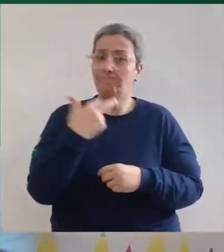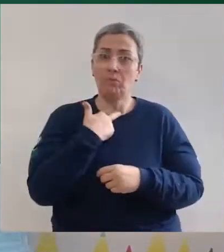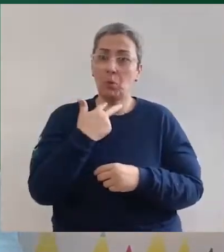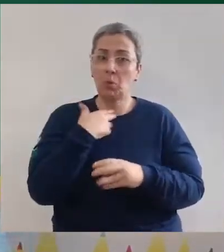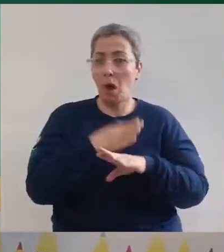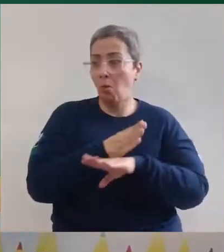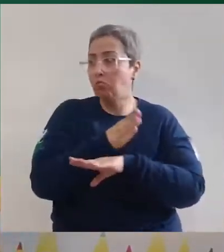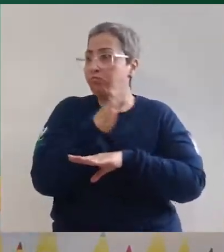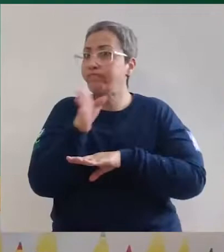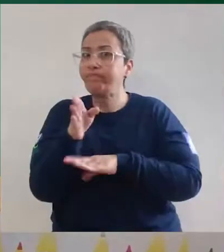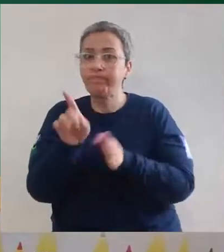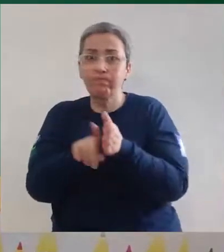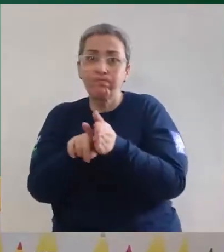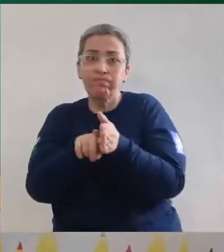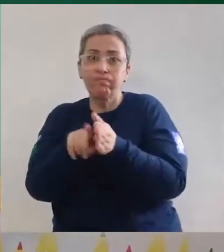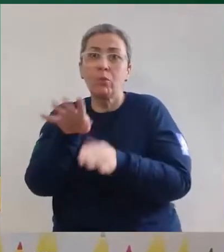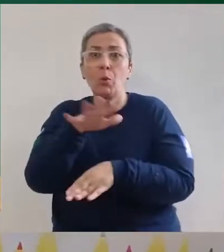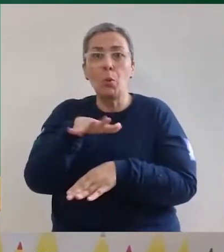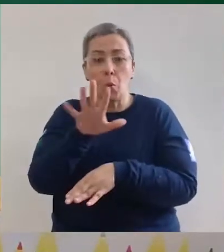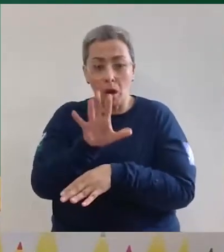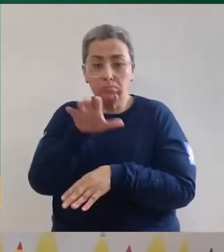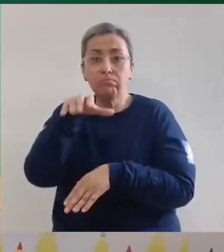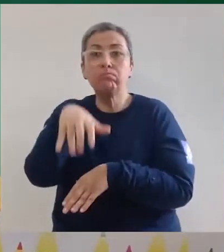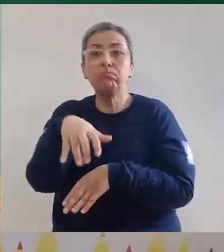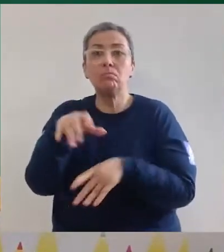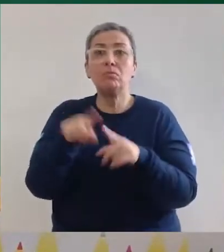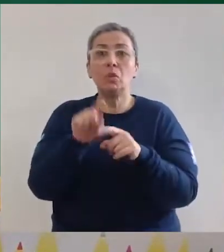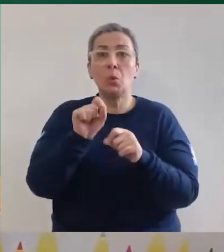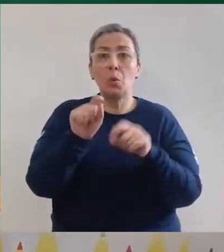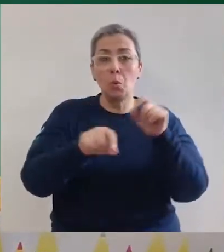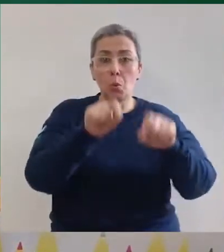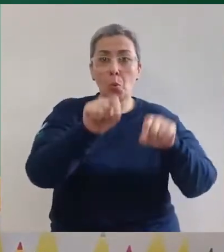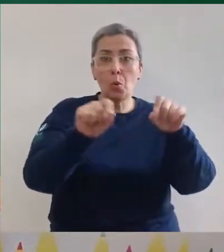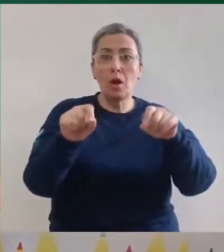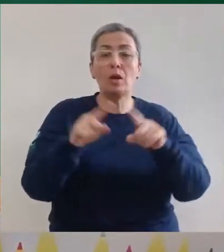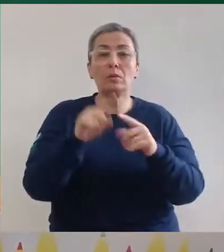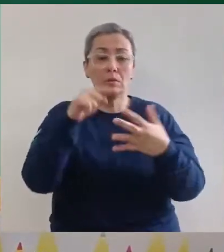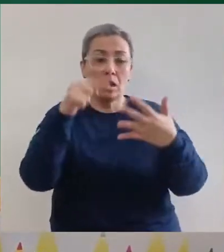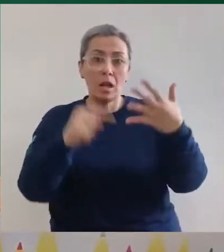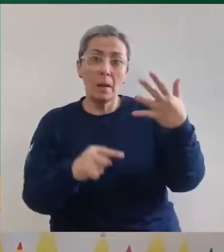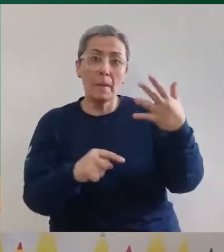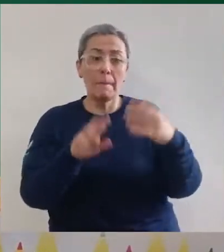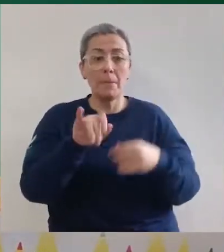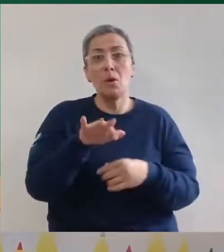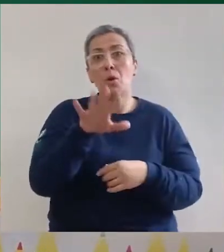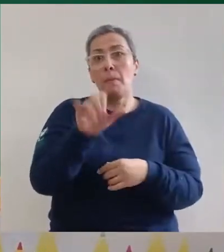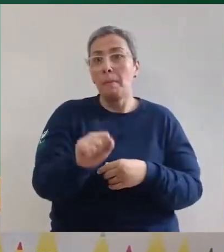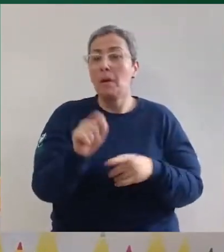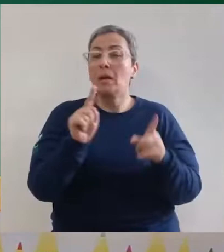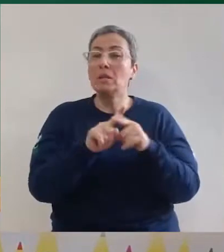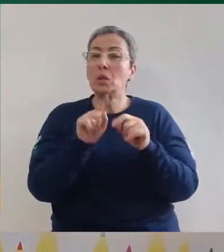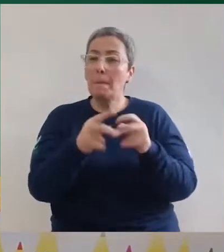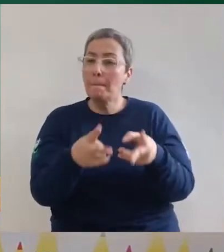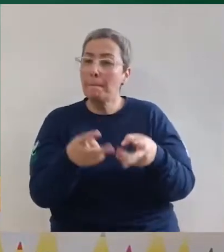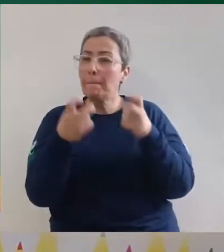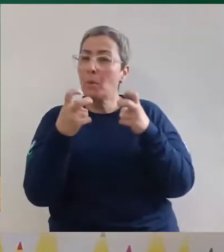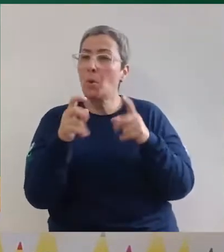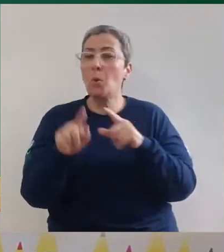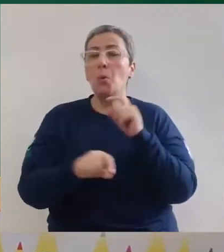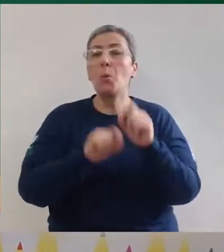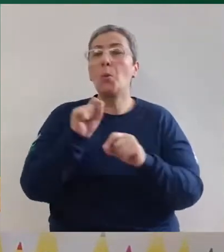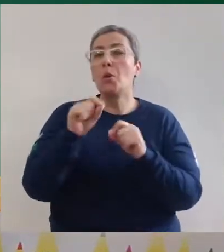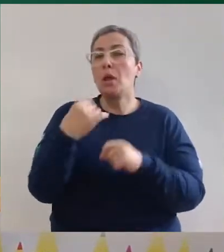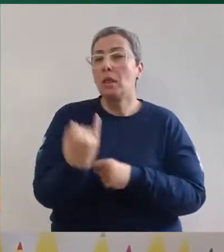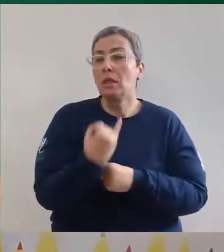não poderiam ir investigar in loco alguns destes biomas, que vocês